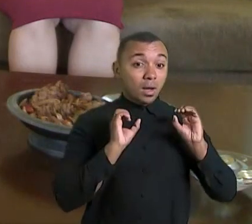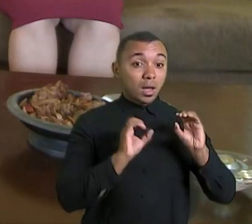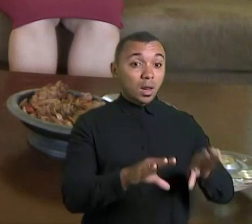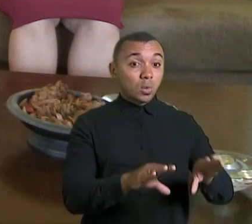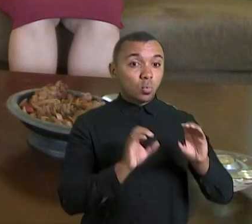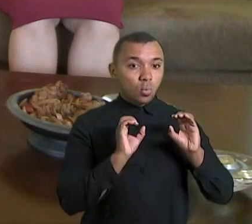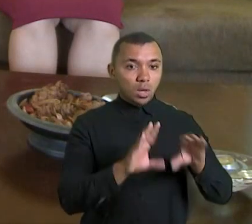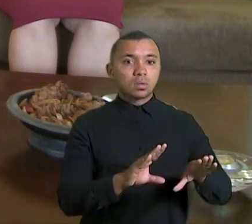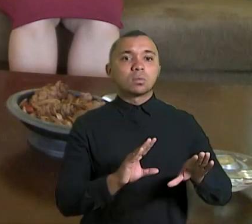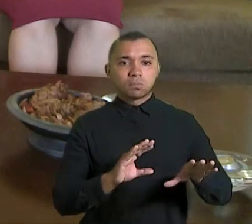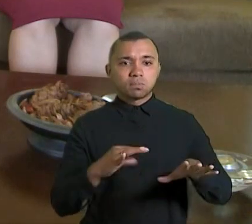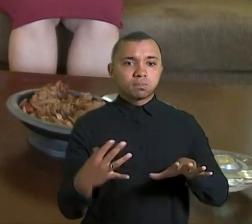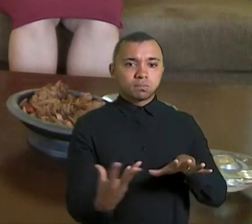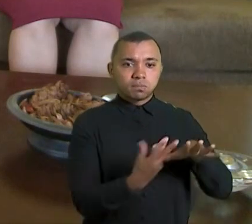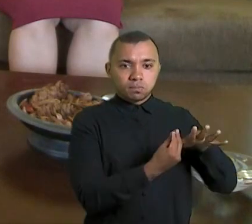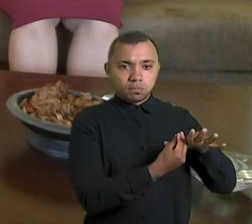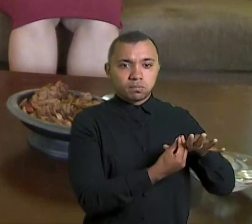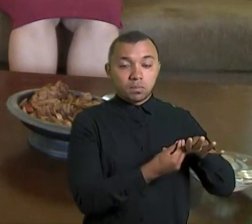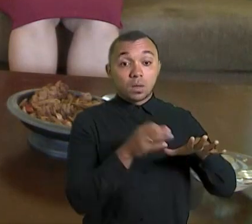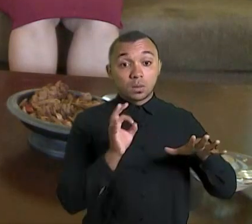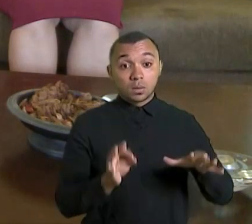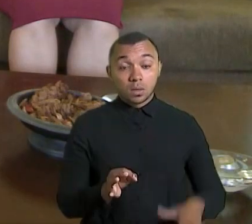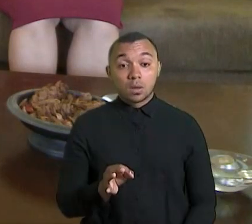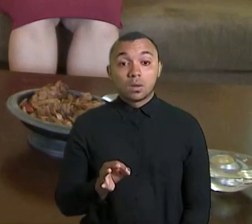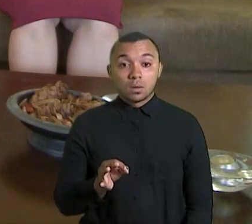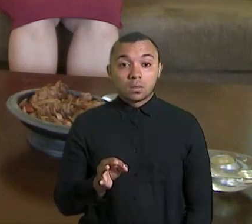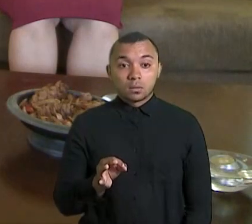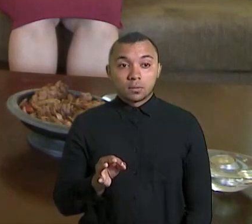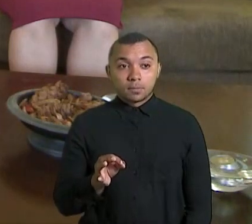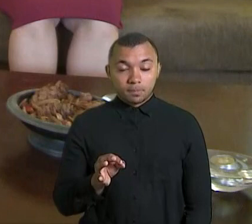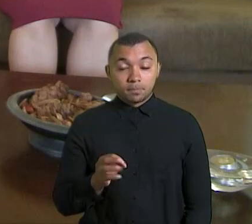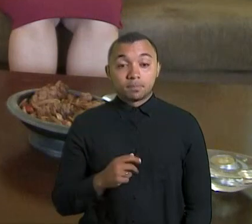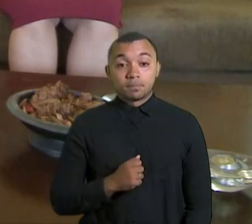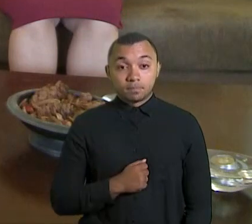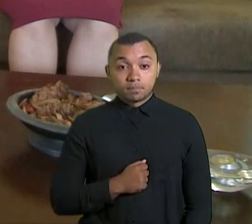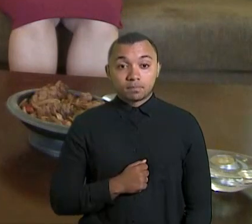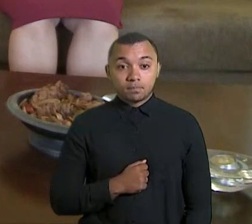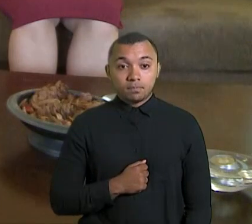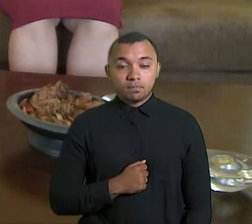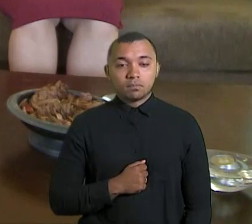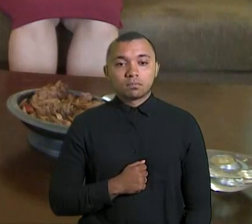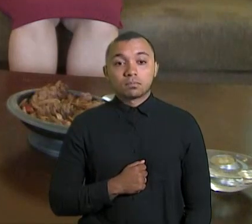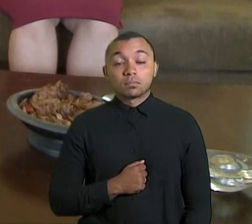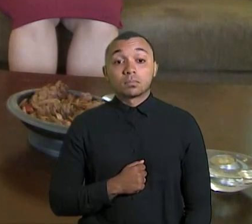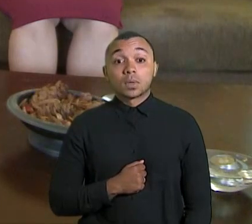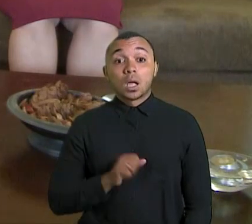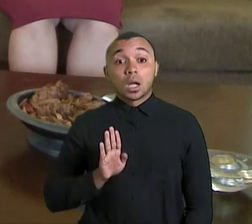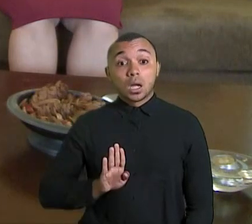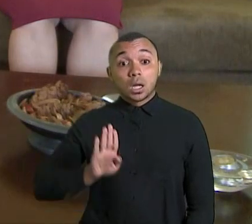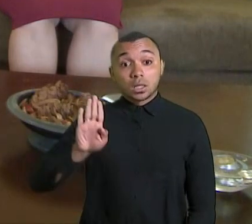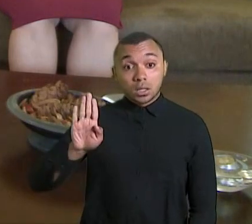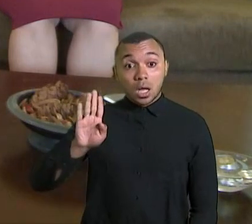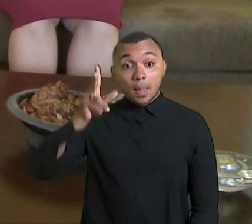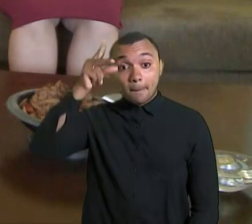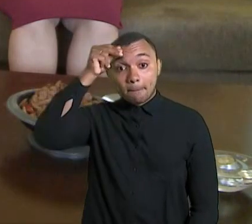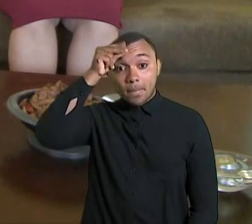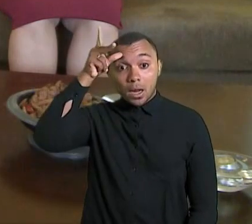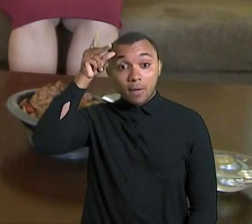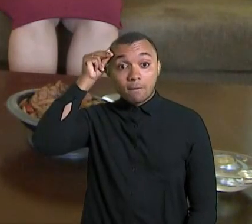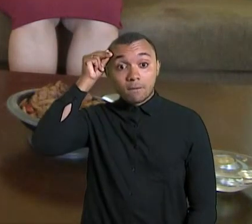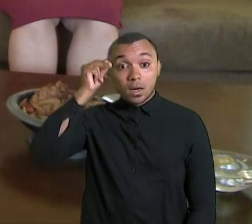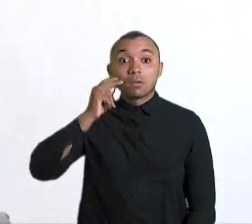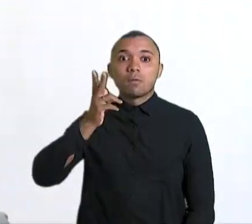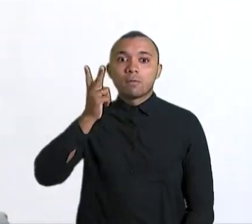inclusiva. Então, aqueles que postulam o cargo de prefeito de Fortaleza já devem compreender